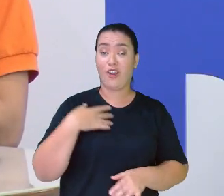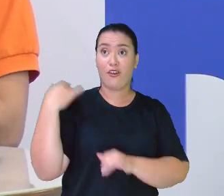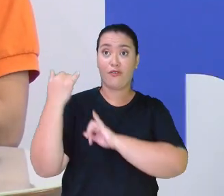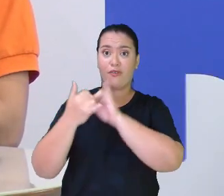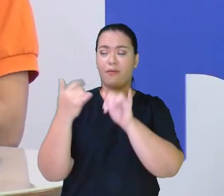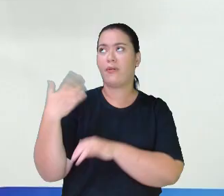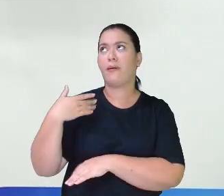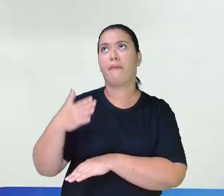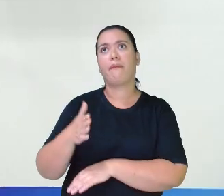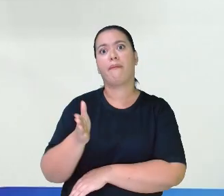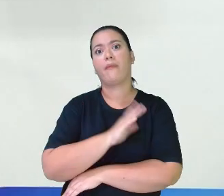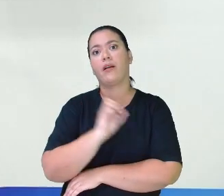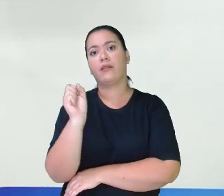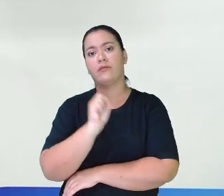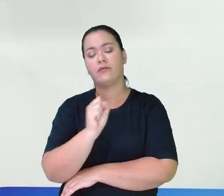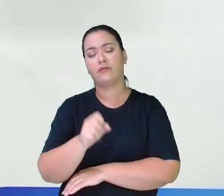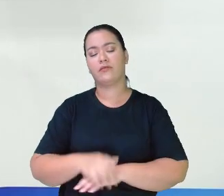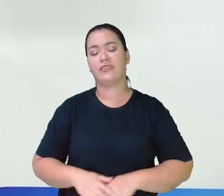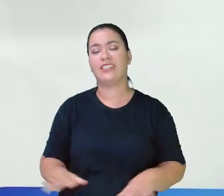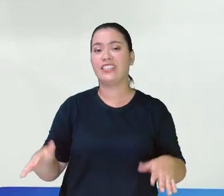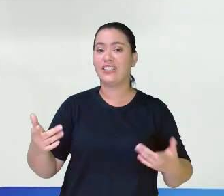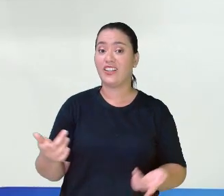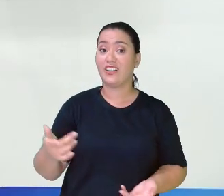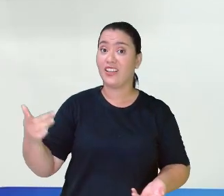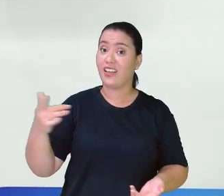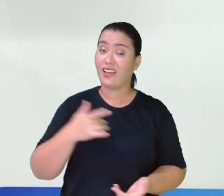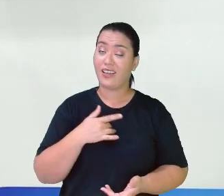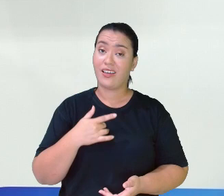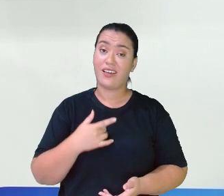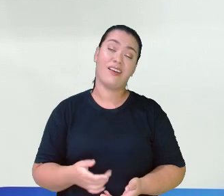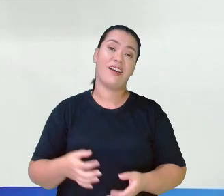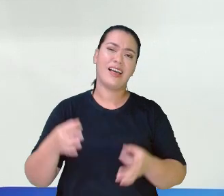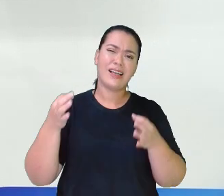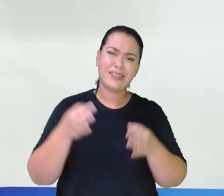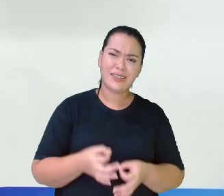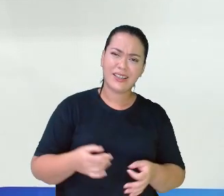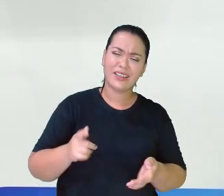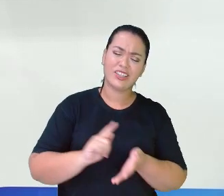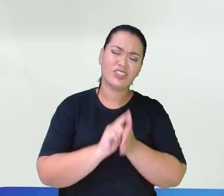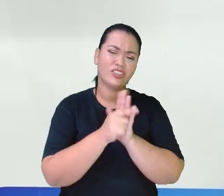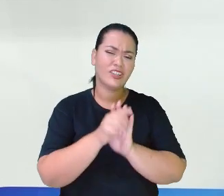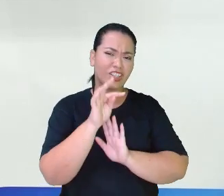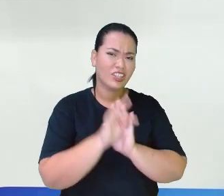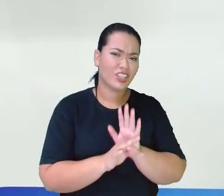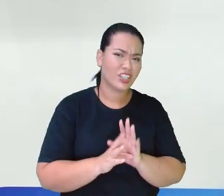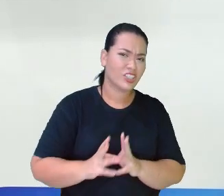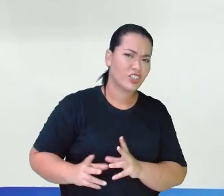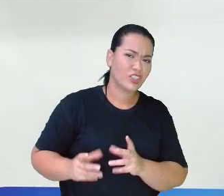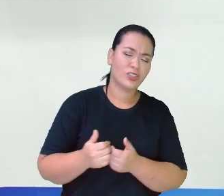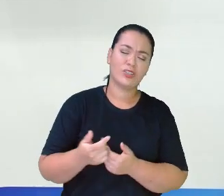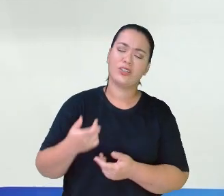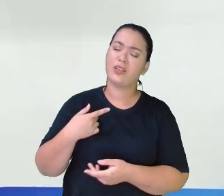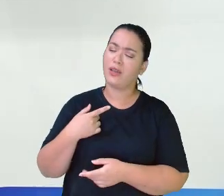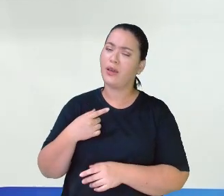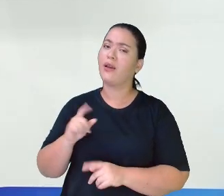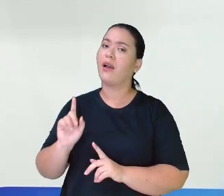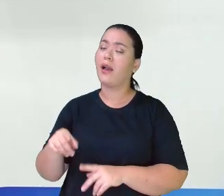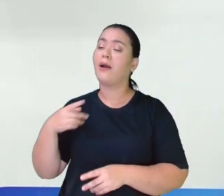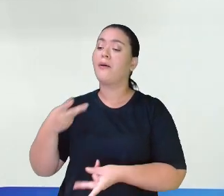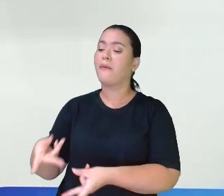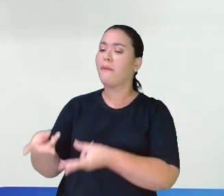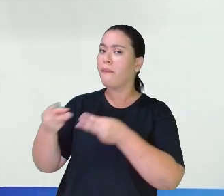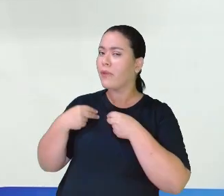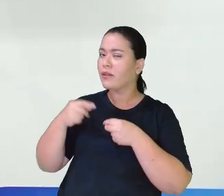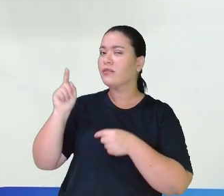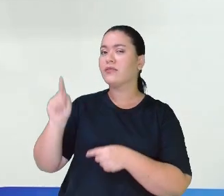gosto. Acho que como eu acertei no autor, no gênero textual e na fábula, eu acho que eu mereço um chocolate na próxima aula